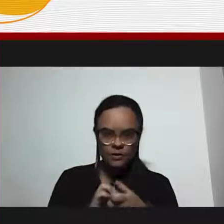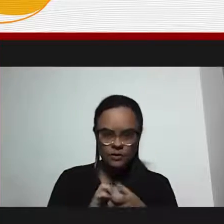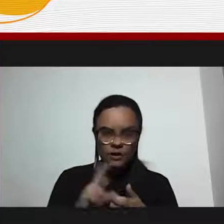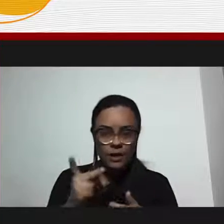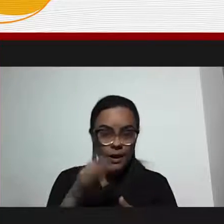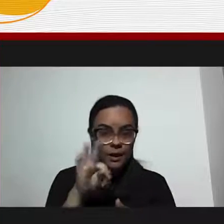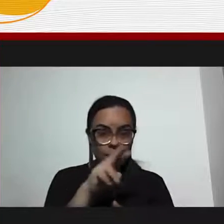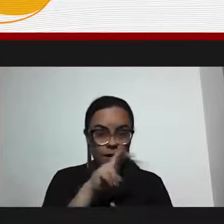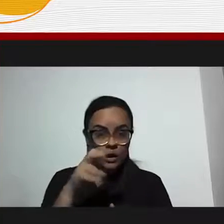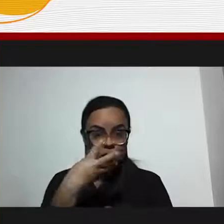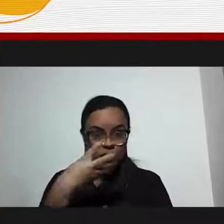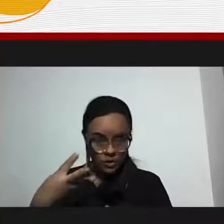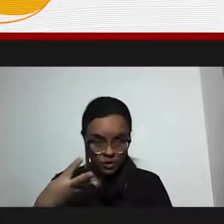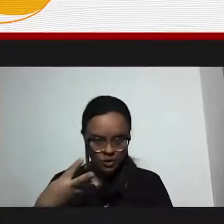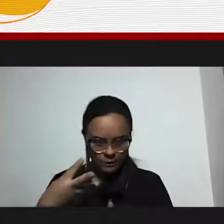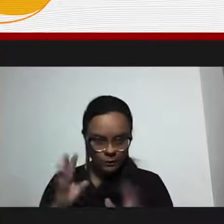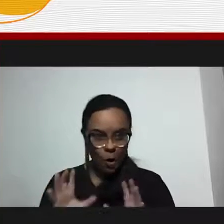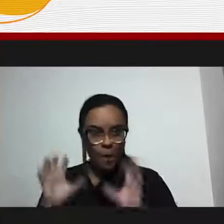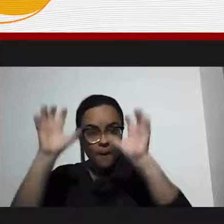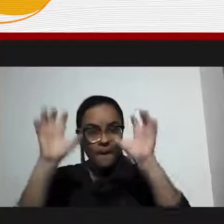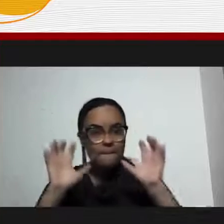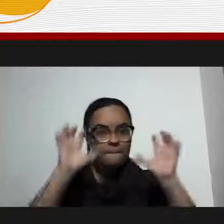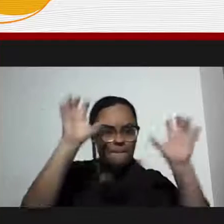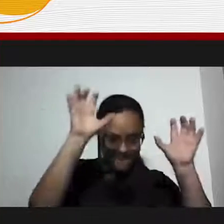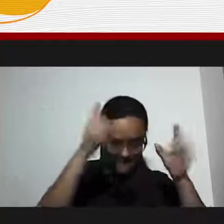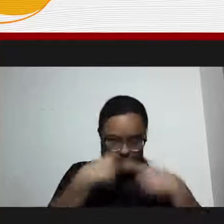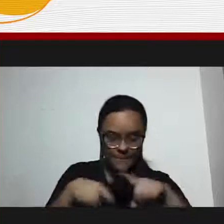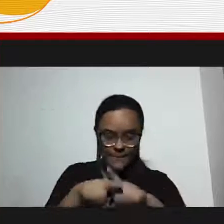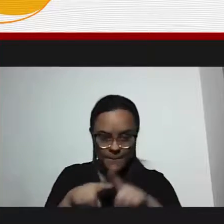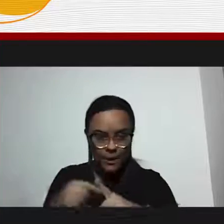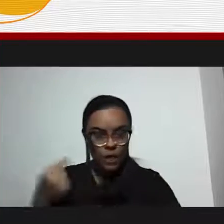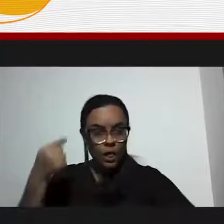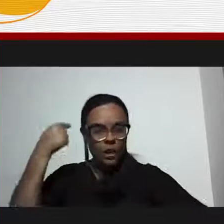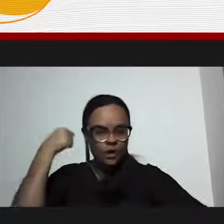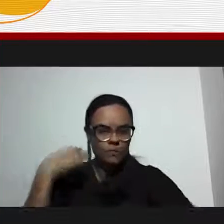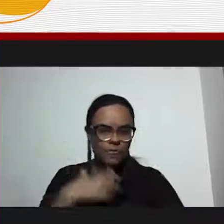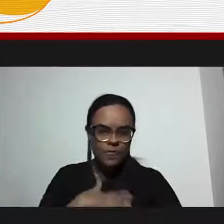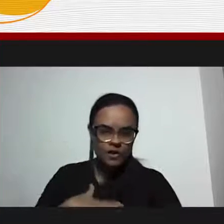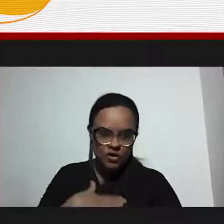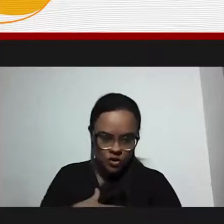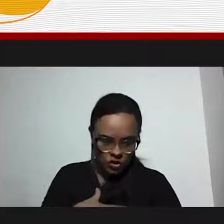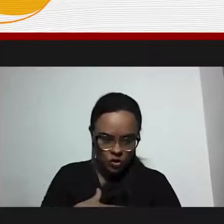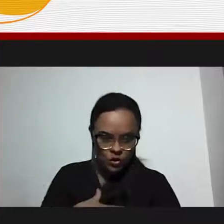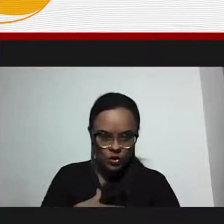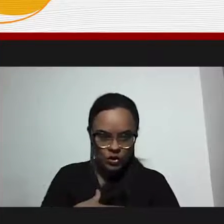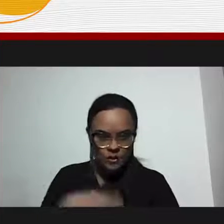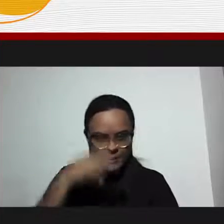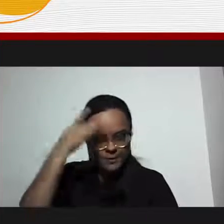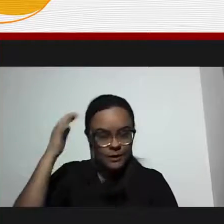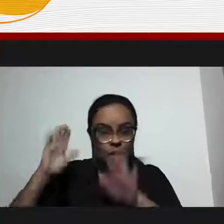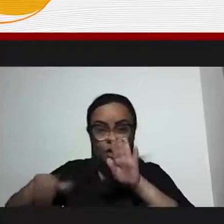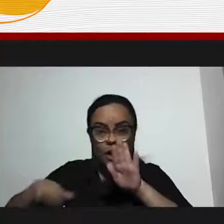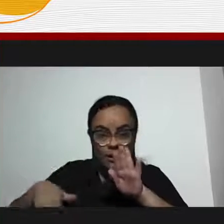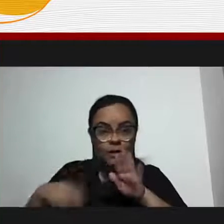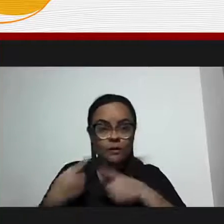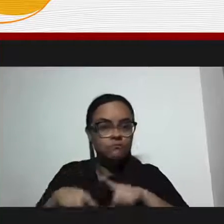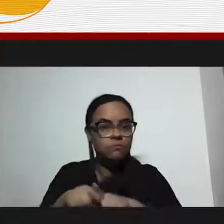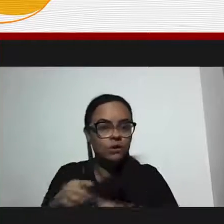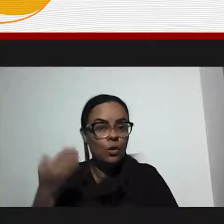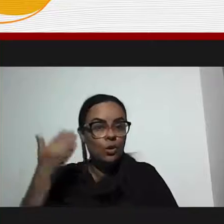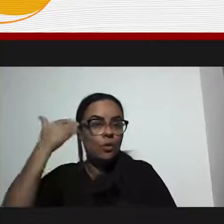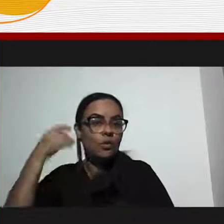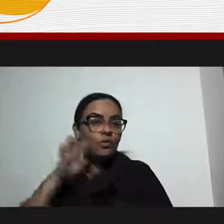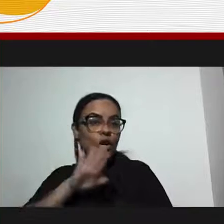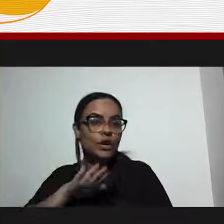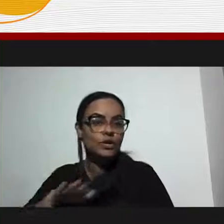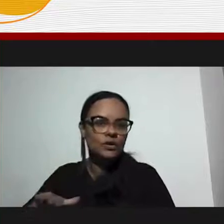HCR4, e um pouquinho de basquete há um tempo atrás. Eu gosto muito, fiz um pouco de natação também, quando eu era criança,